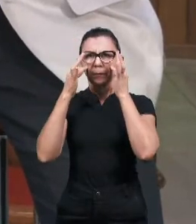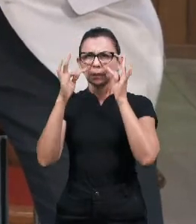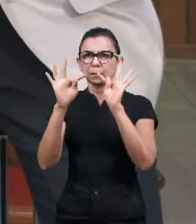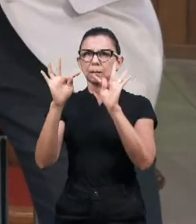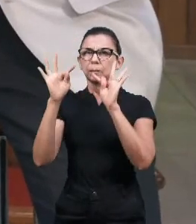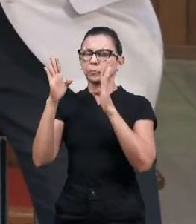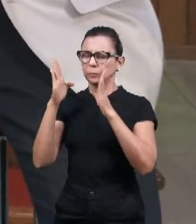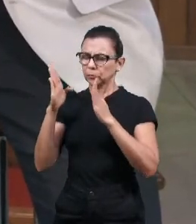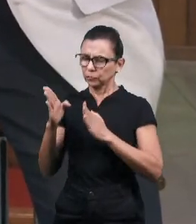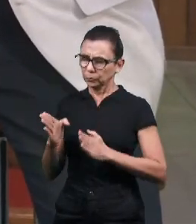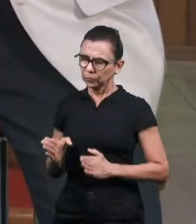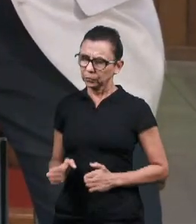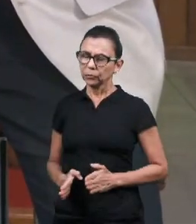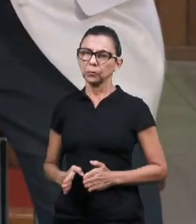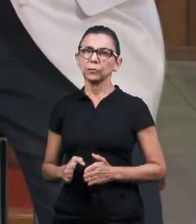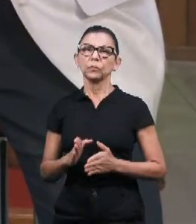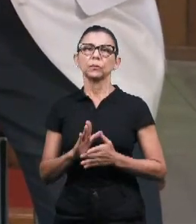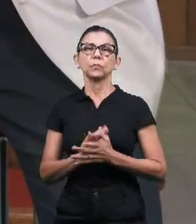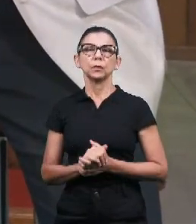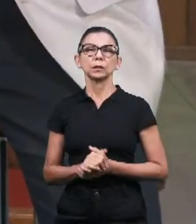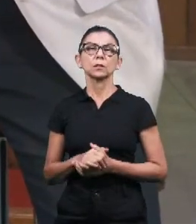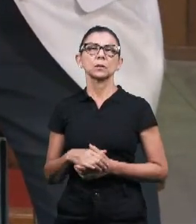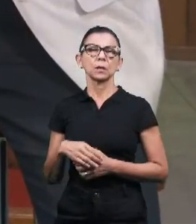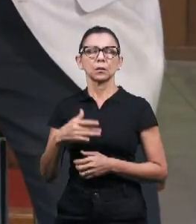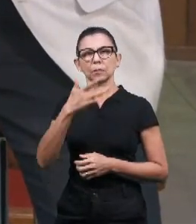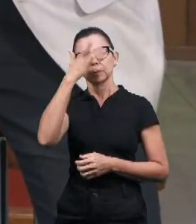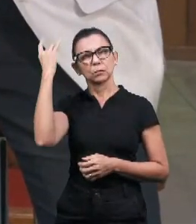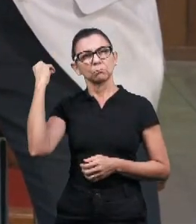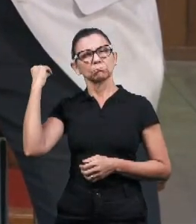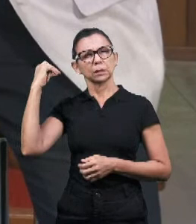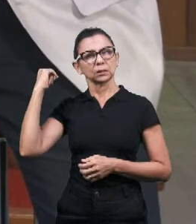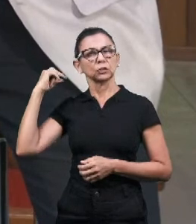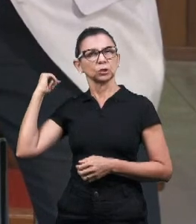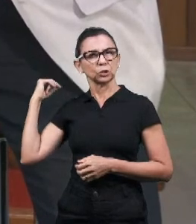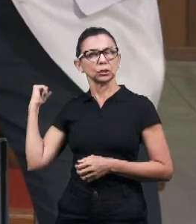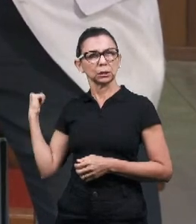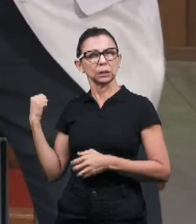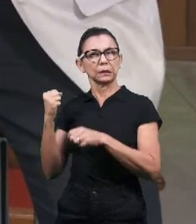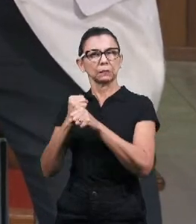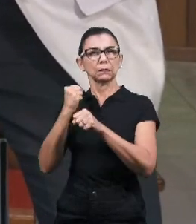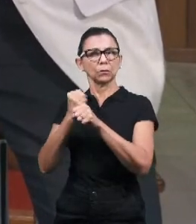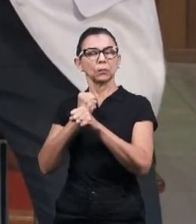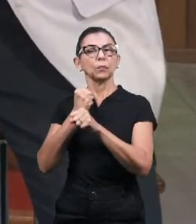confirmado, que já tem um tempo de caminhada, já tem uma fé já